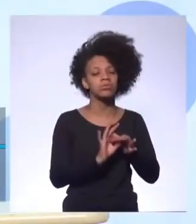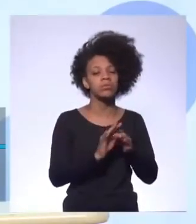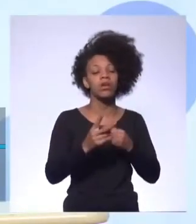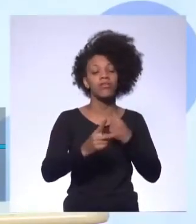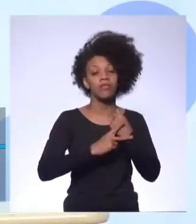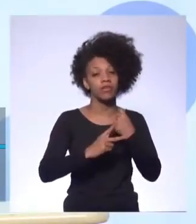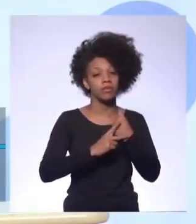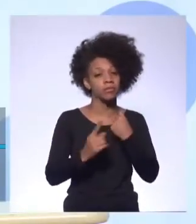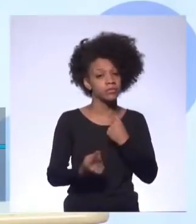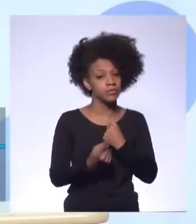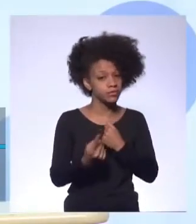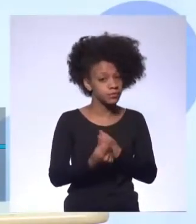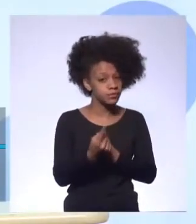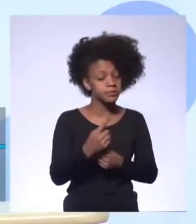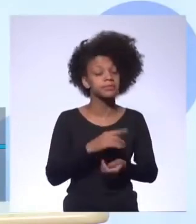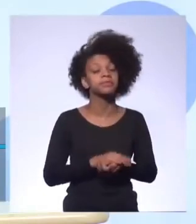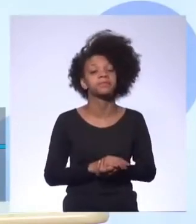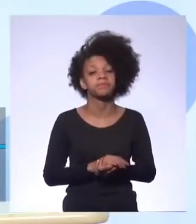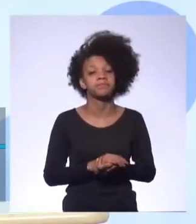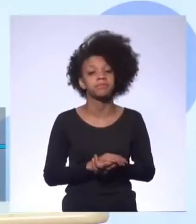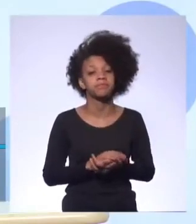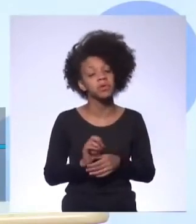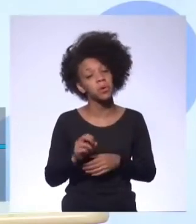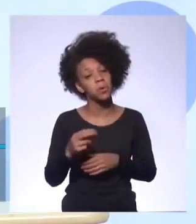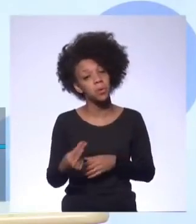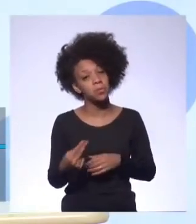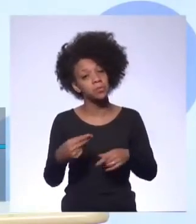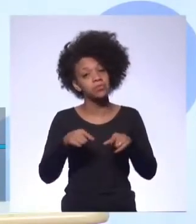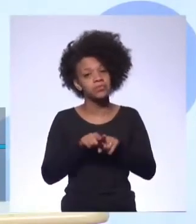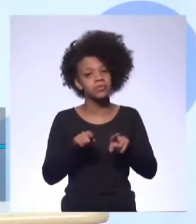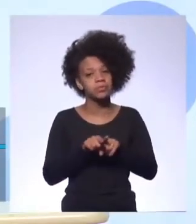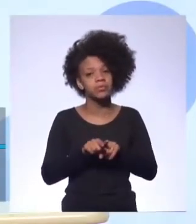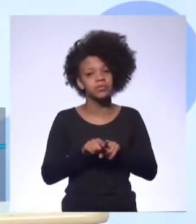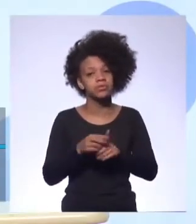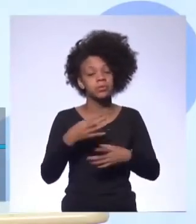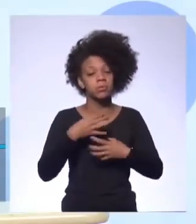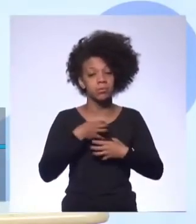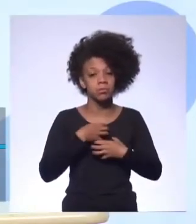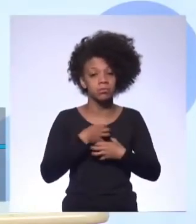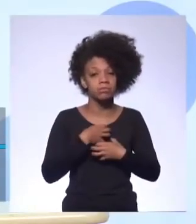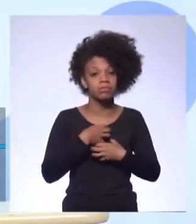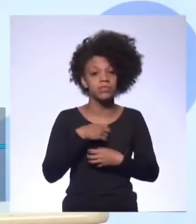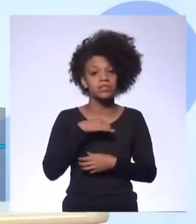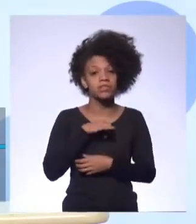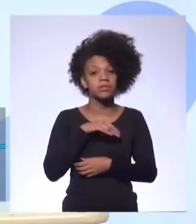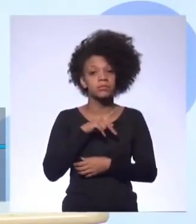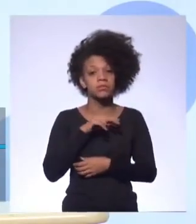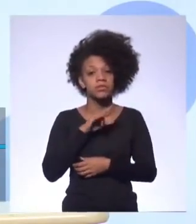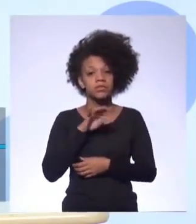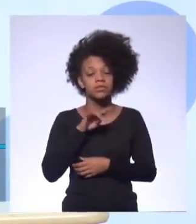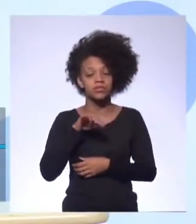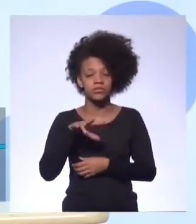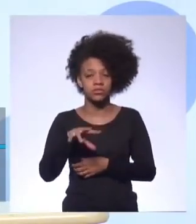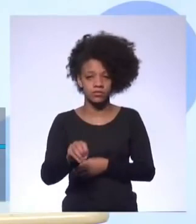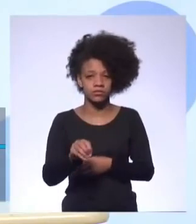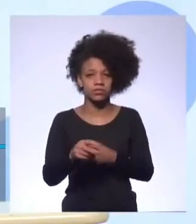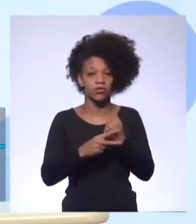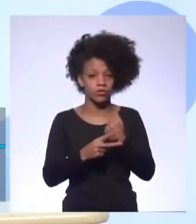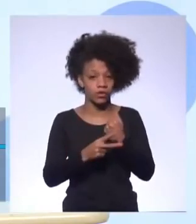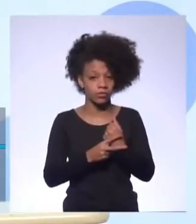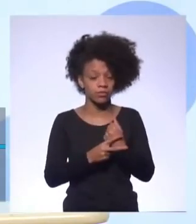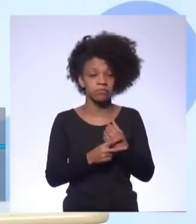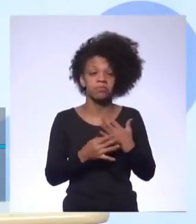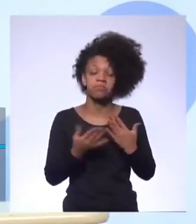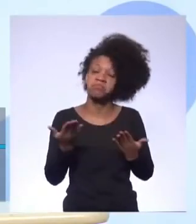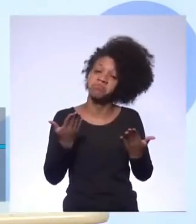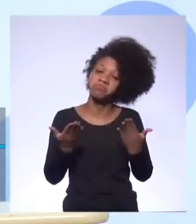verbos no infinitivo ou então no modo imperativo, tá? Tanto faz.